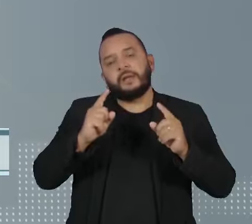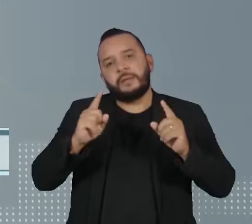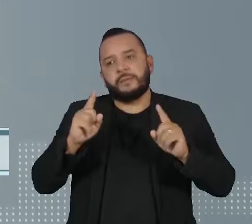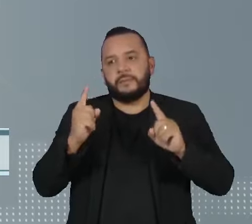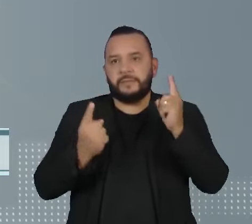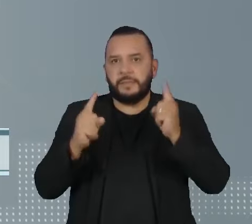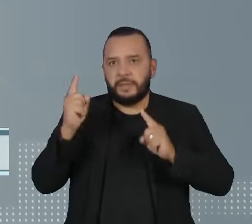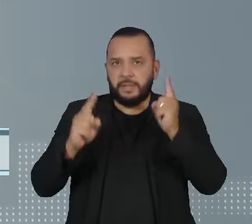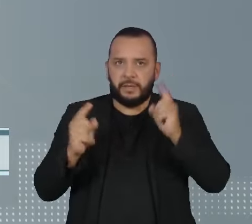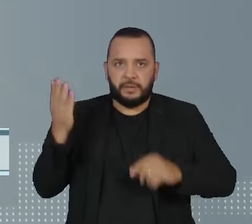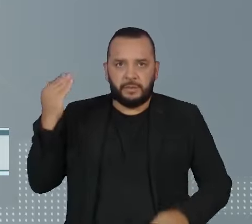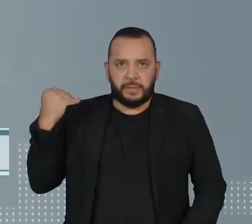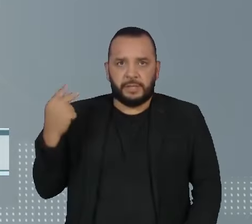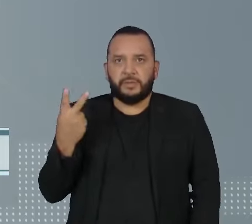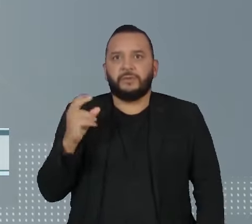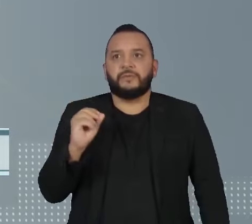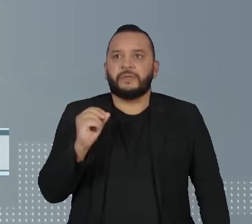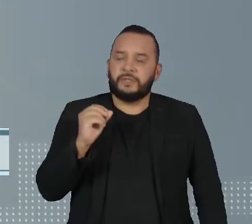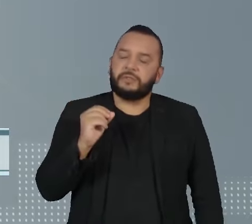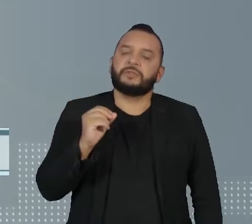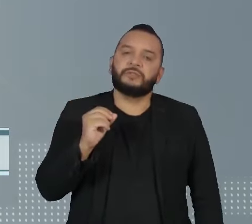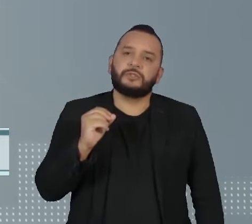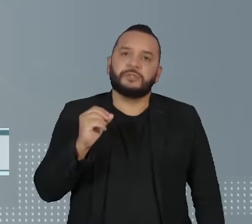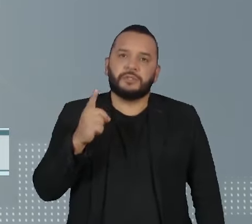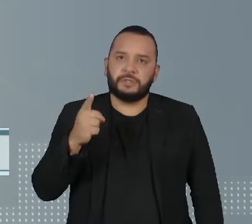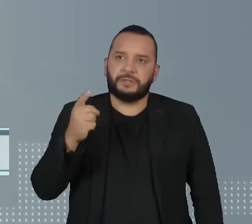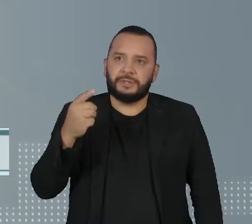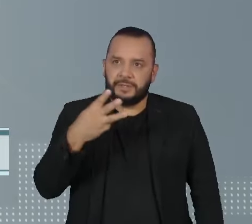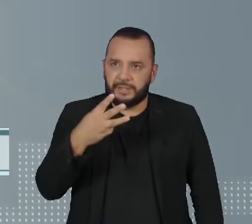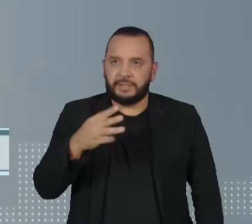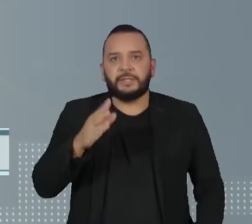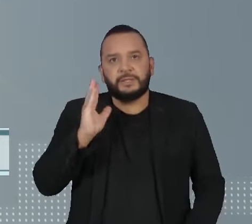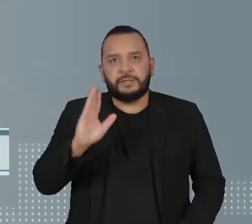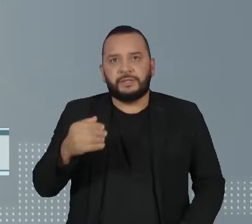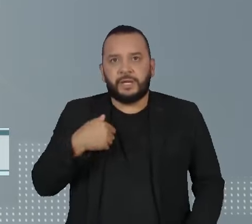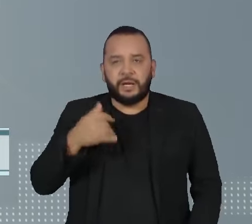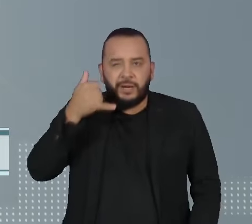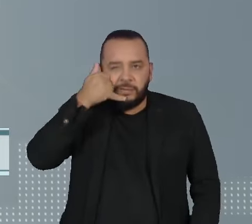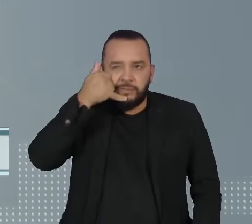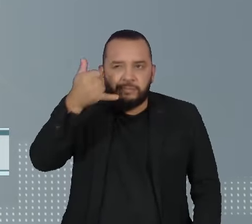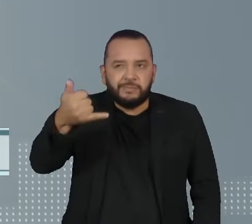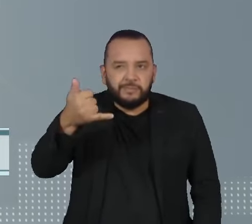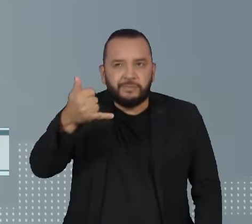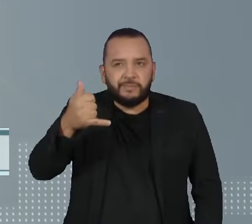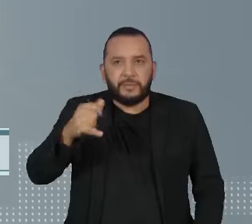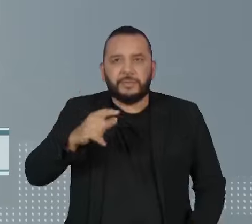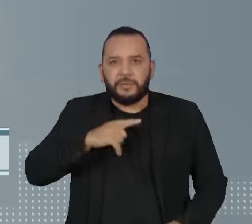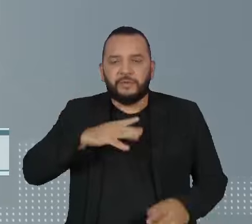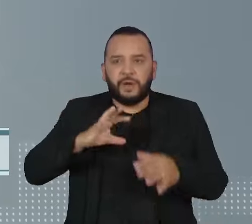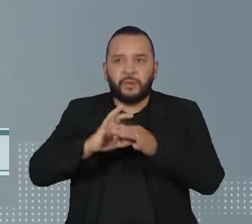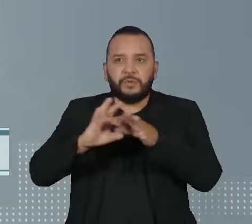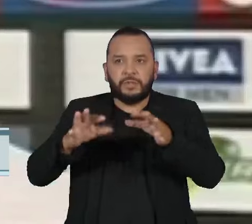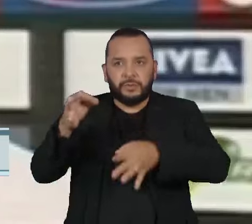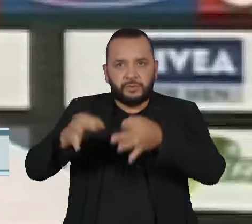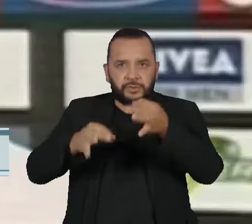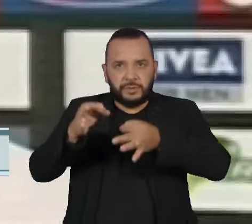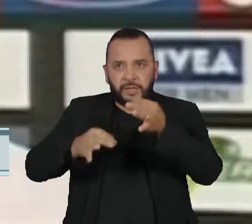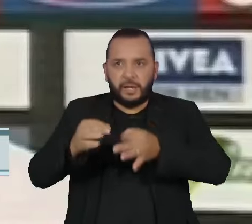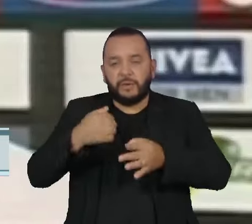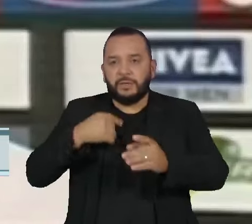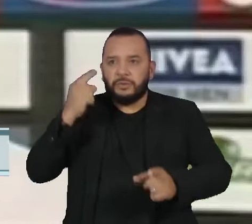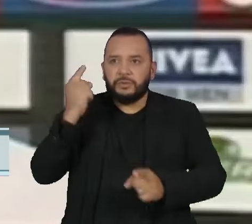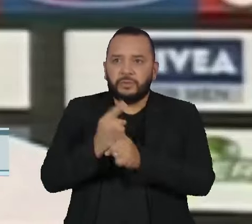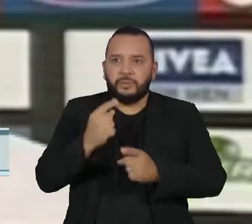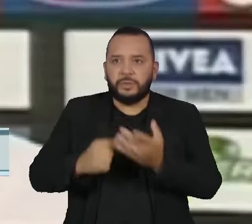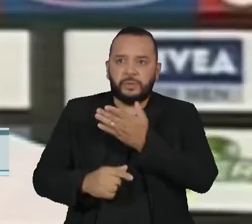2013 as investigações envolveram interceptações telefônicas realizadas com autorização judicial e que